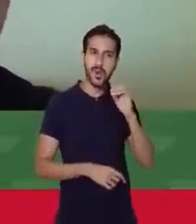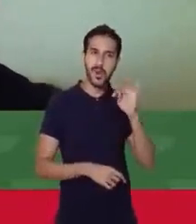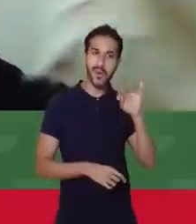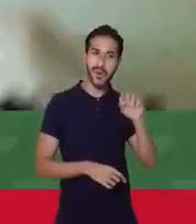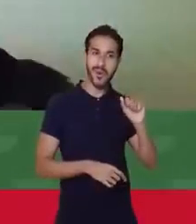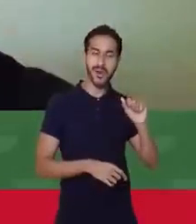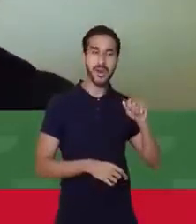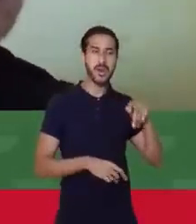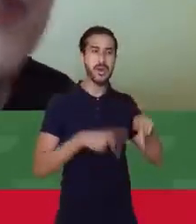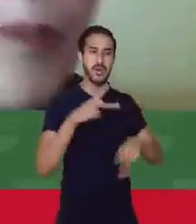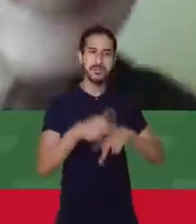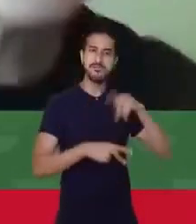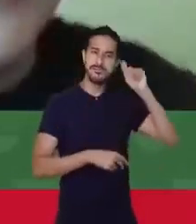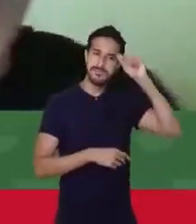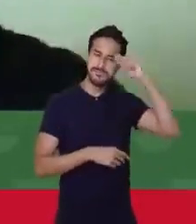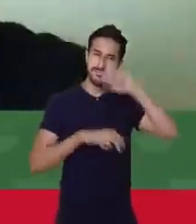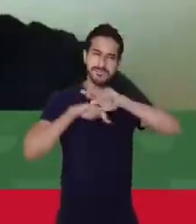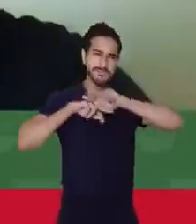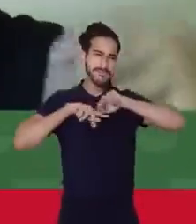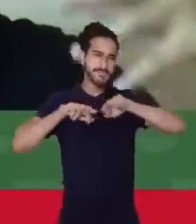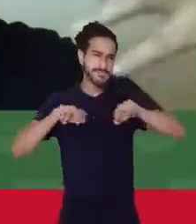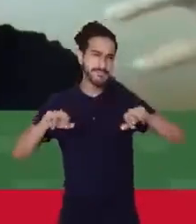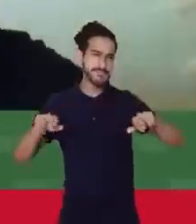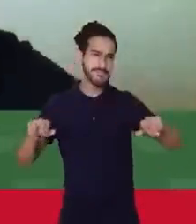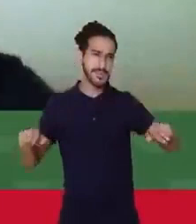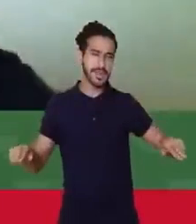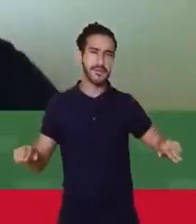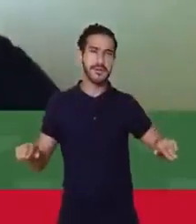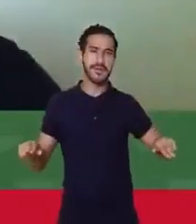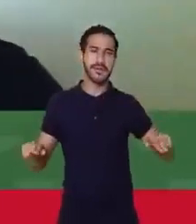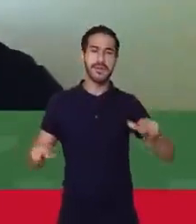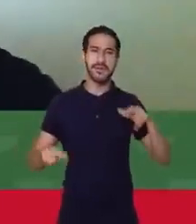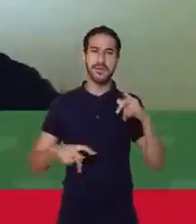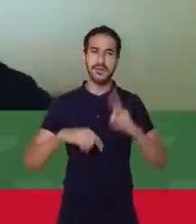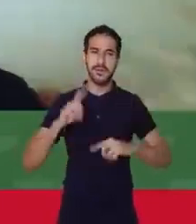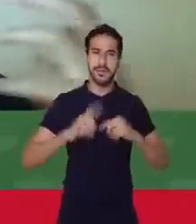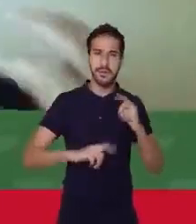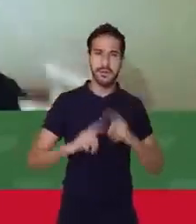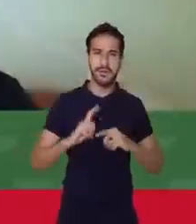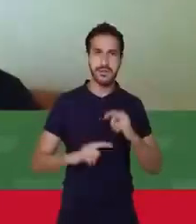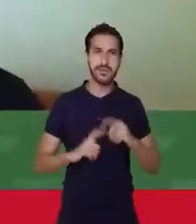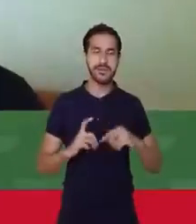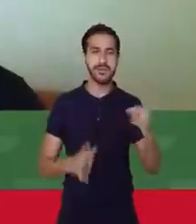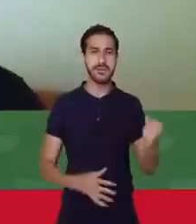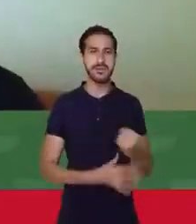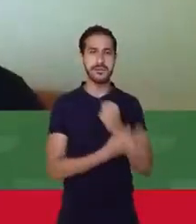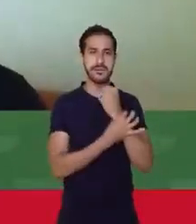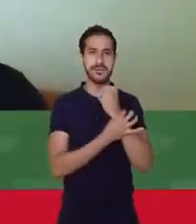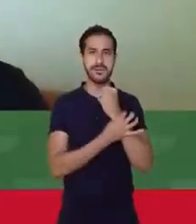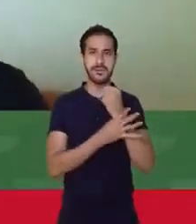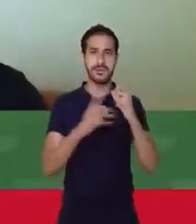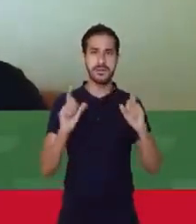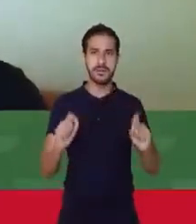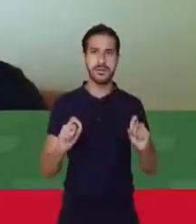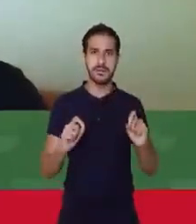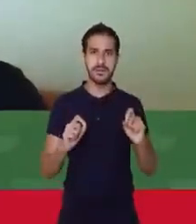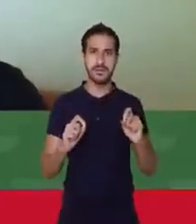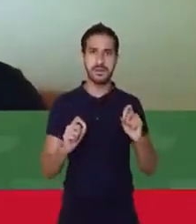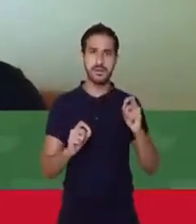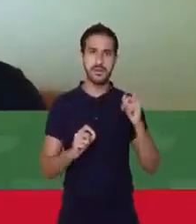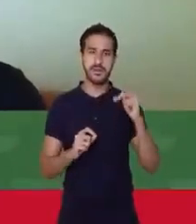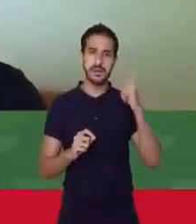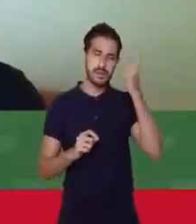para a população negra, enfim, uma série de mecanismos que garantiu para